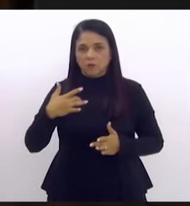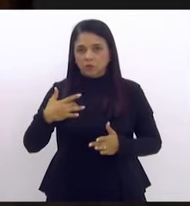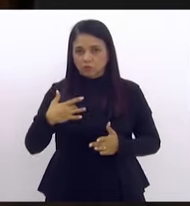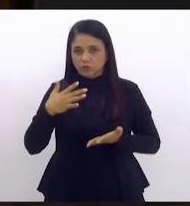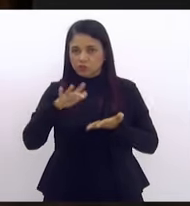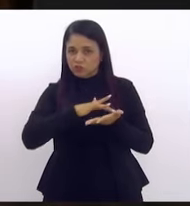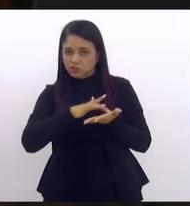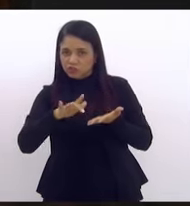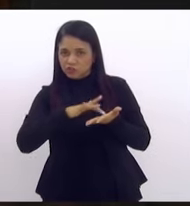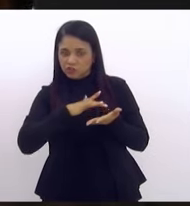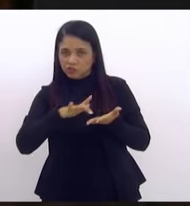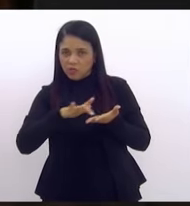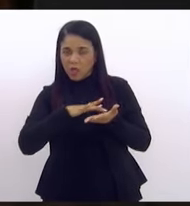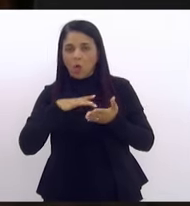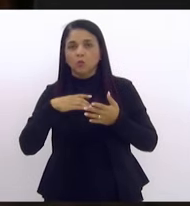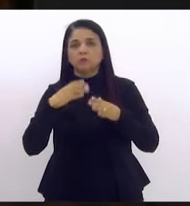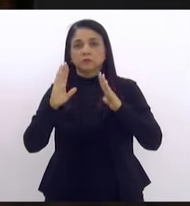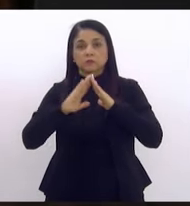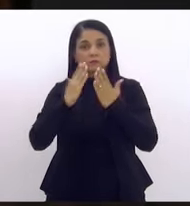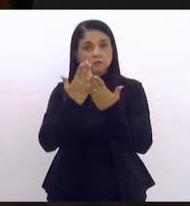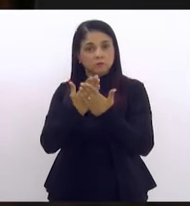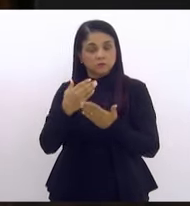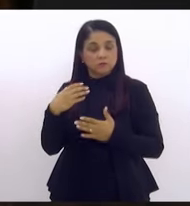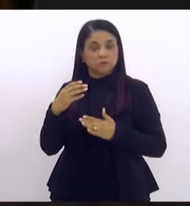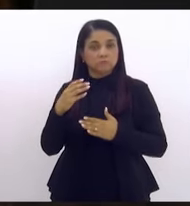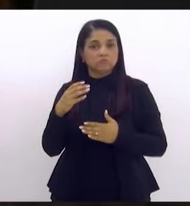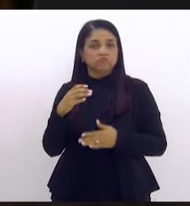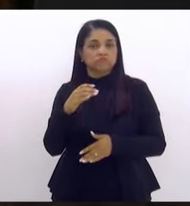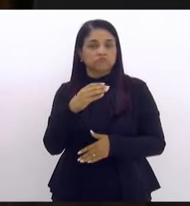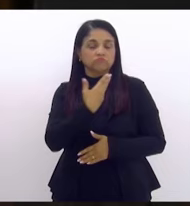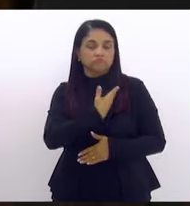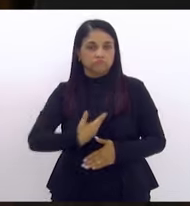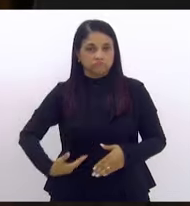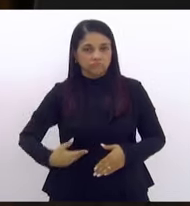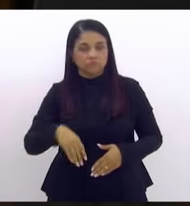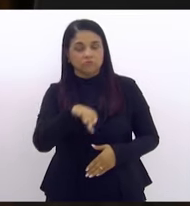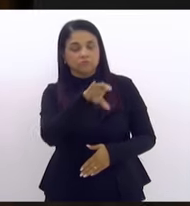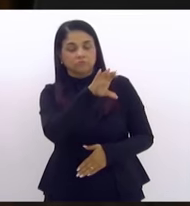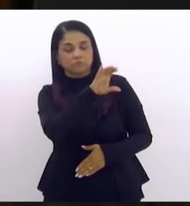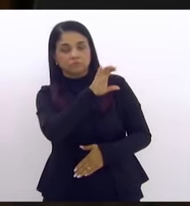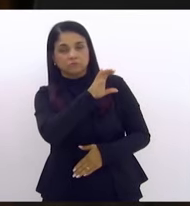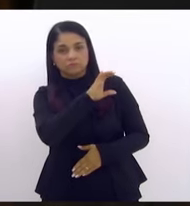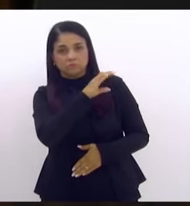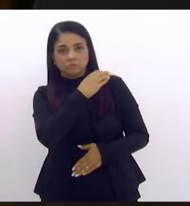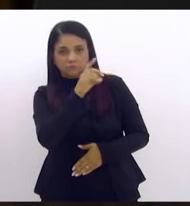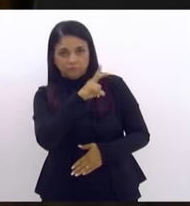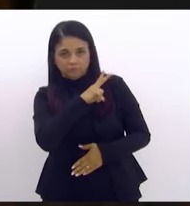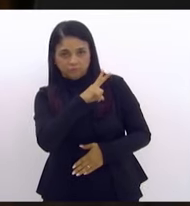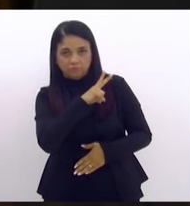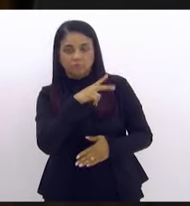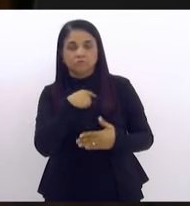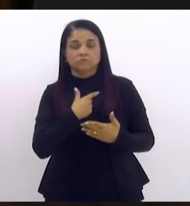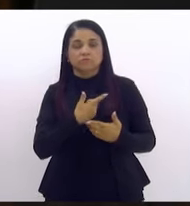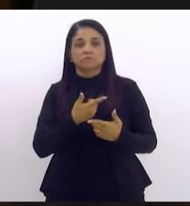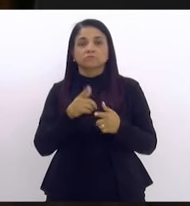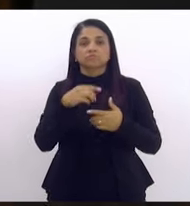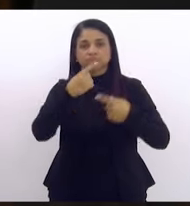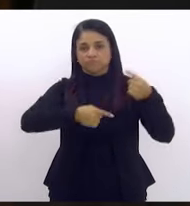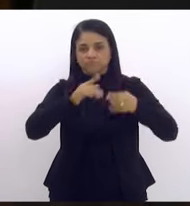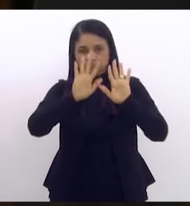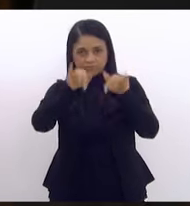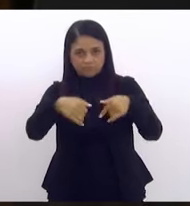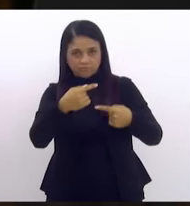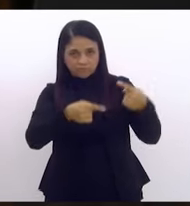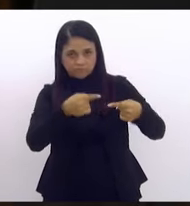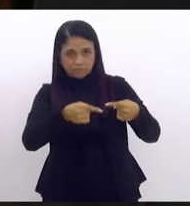nos estabelecimentos de ensino público e privado e dá outras providências. Em discussão, não havendo quem queira discutir, encerrada a